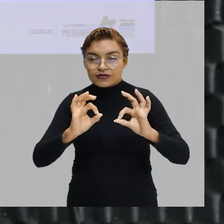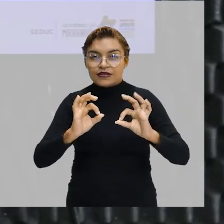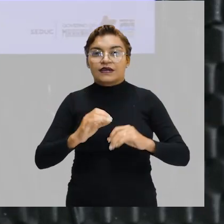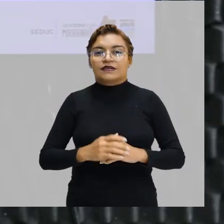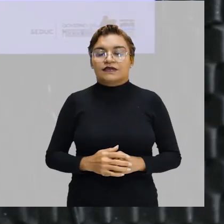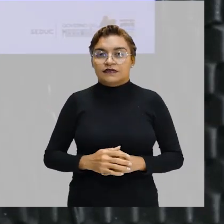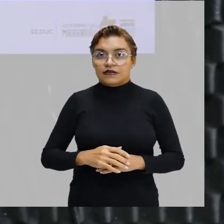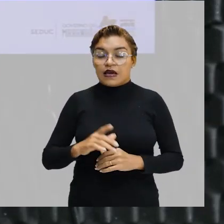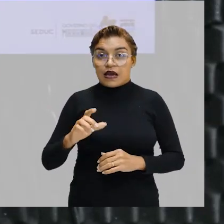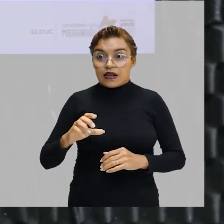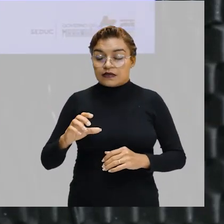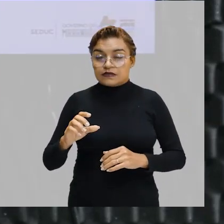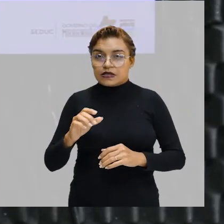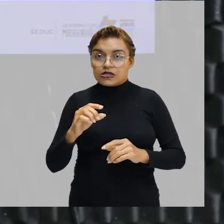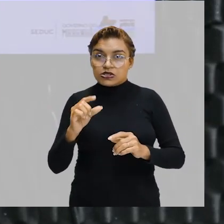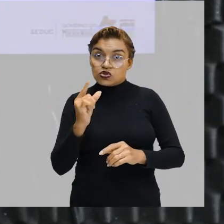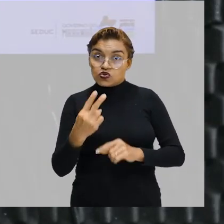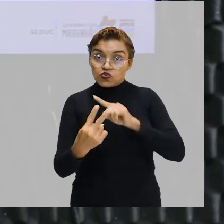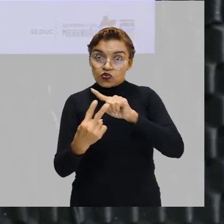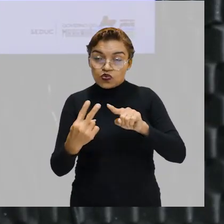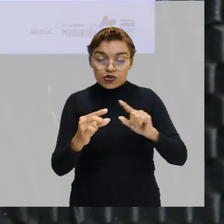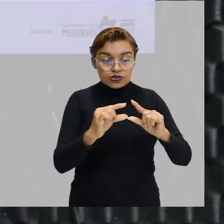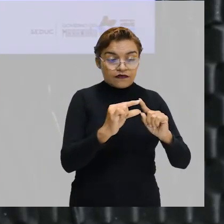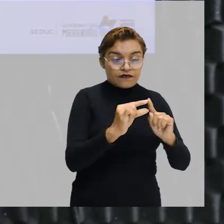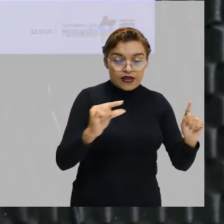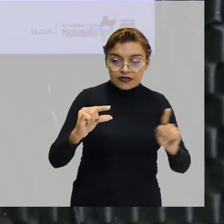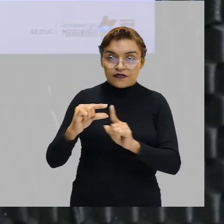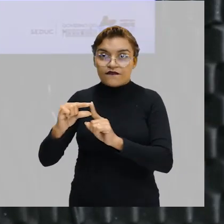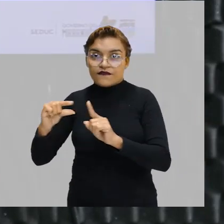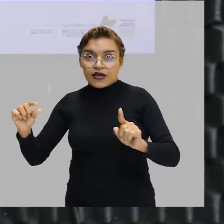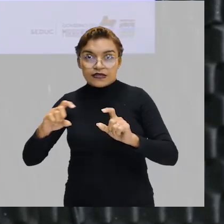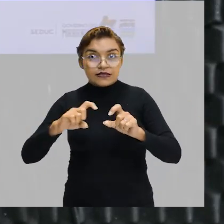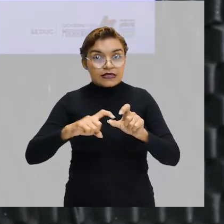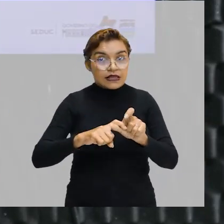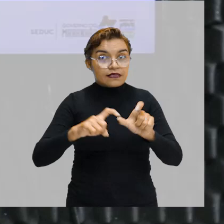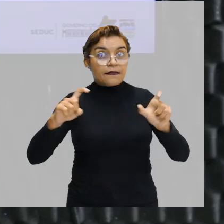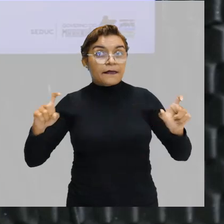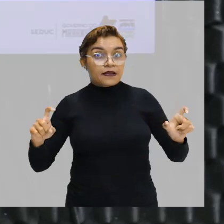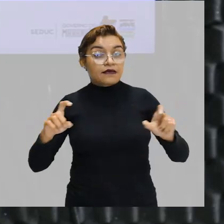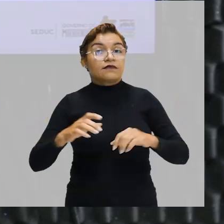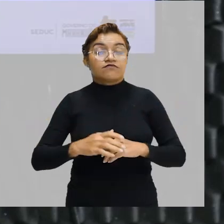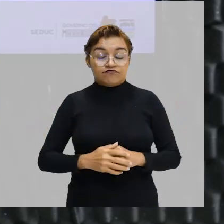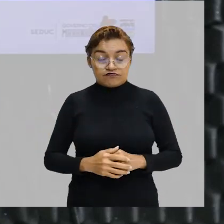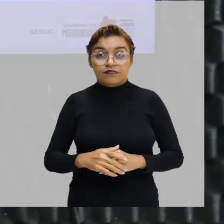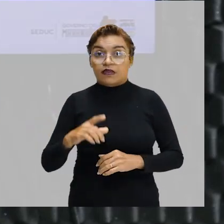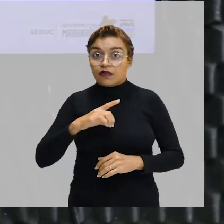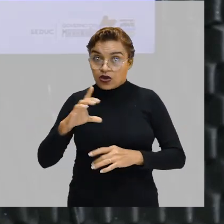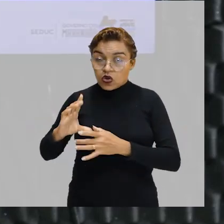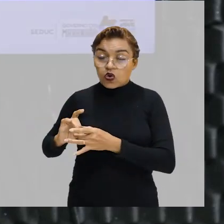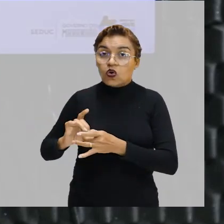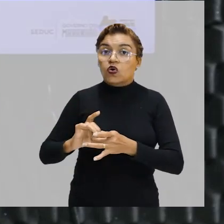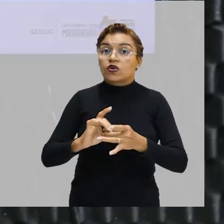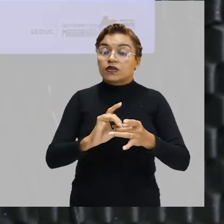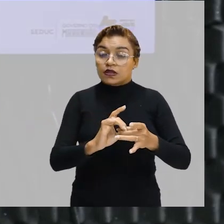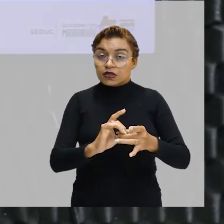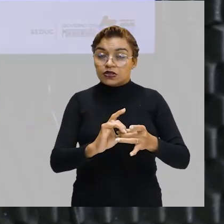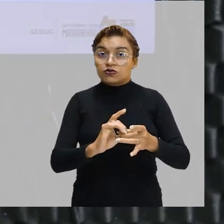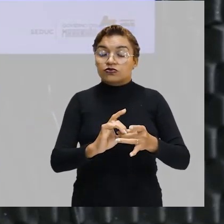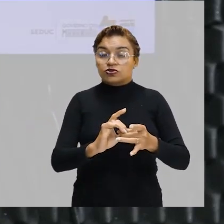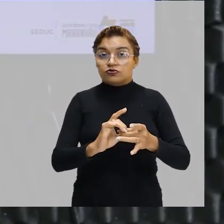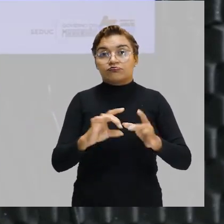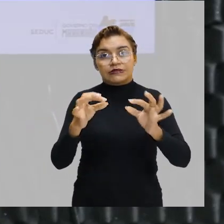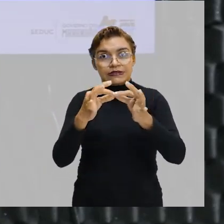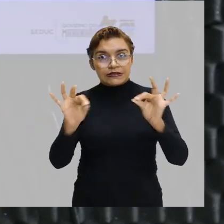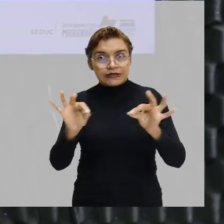orações independentes, ou seja, elas são completas, dentro, claro, do contexto de função sintática, né,